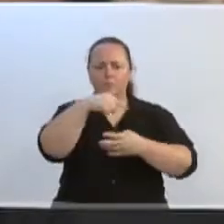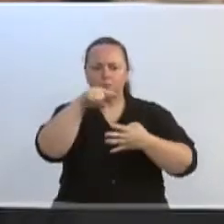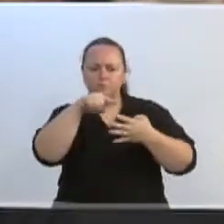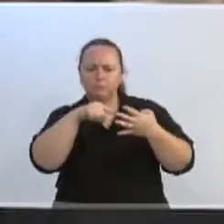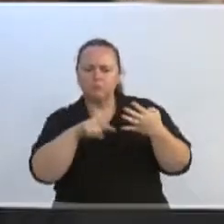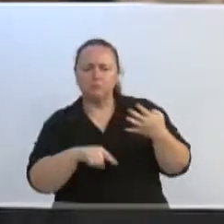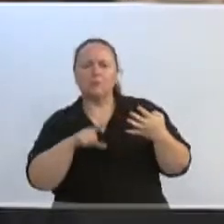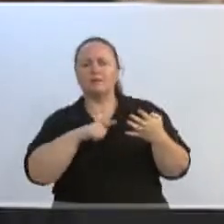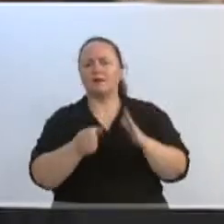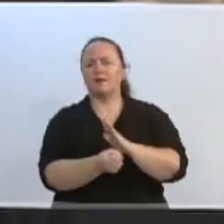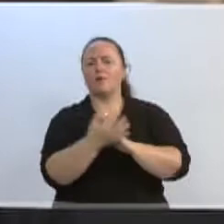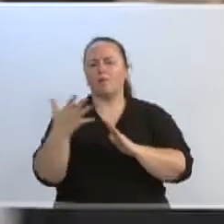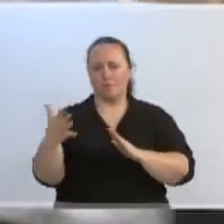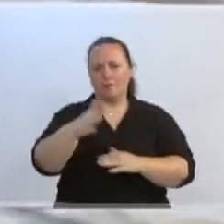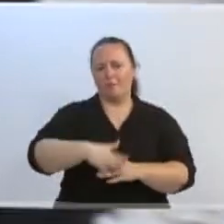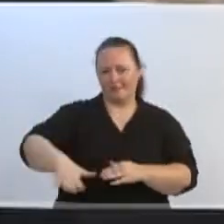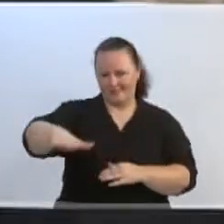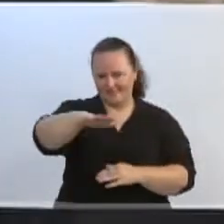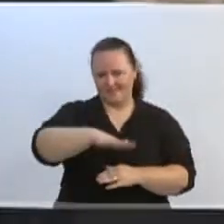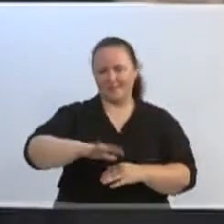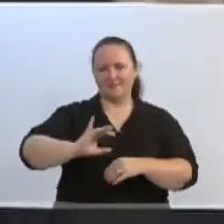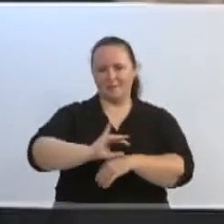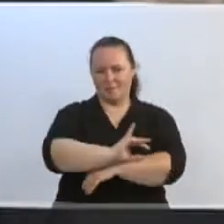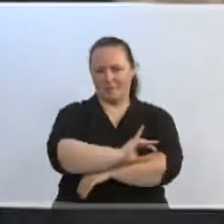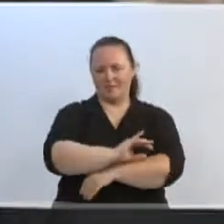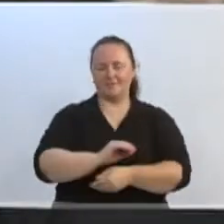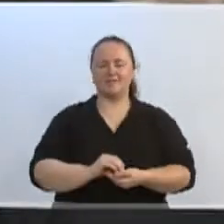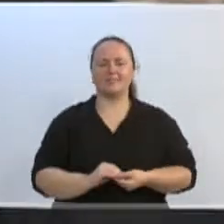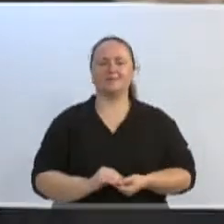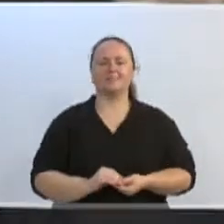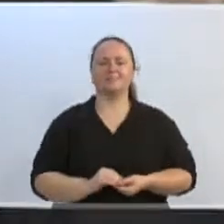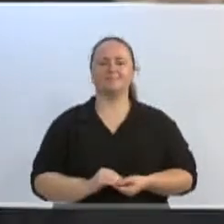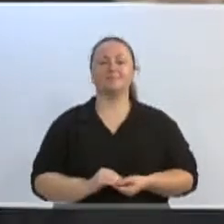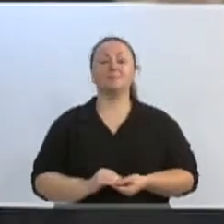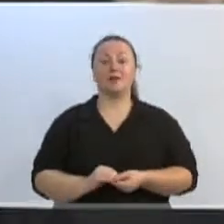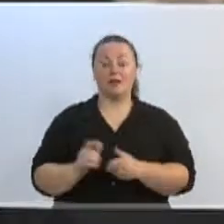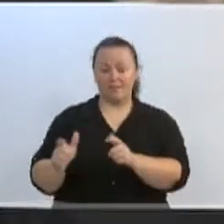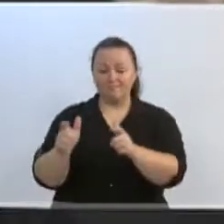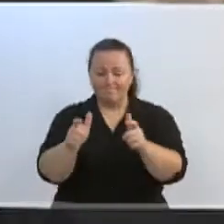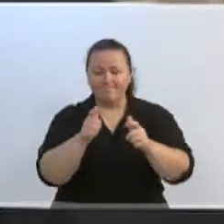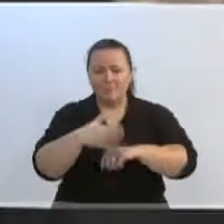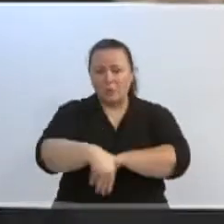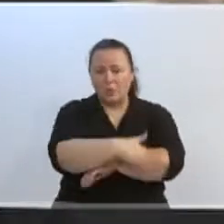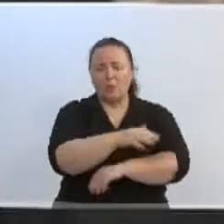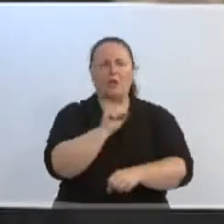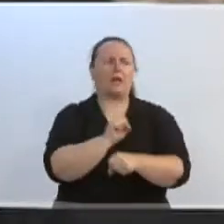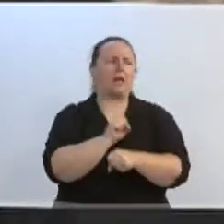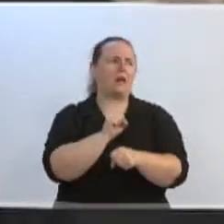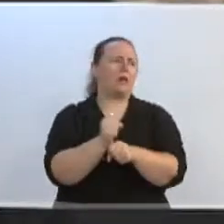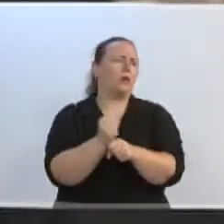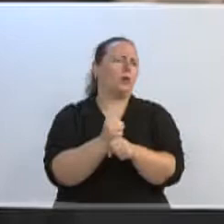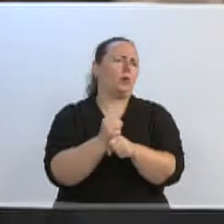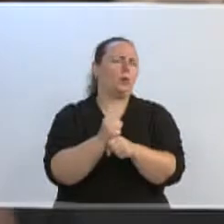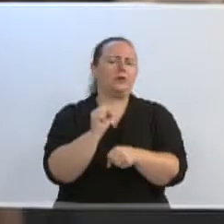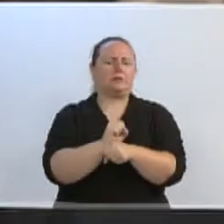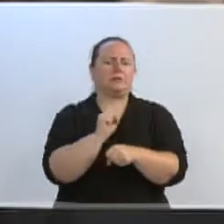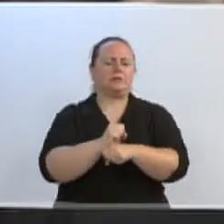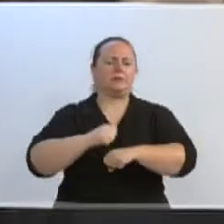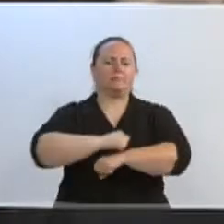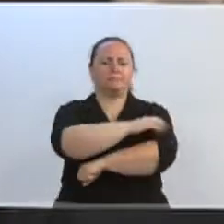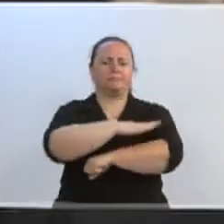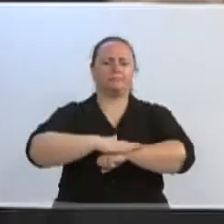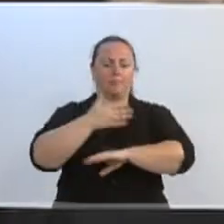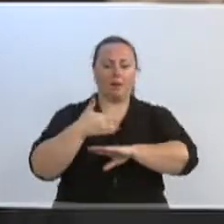elos crise e também eles mais regiões que realmente estão há muito tempo há décadas esperando a pavimentação daquelas ruas avançamos